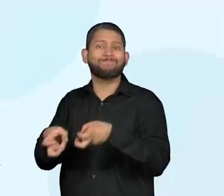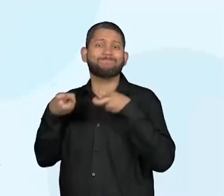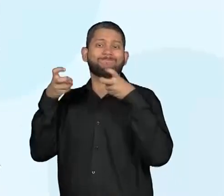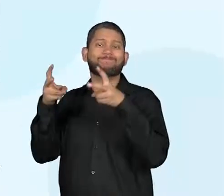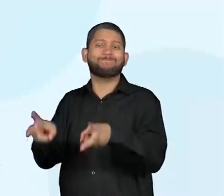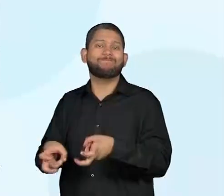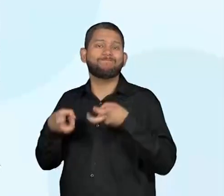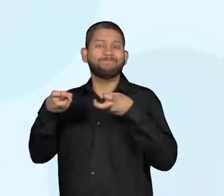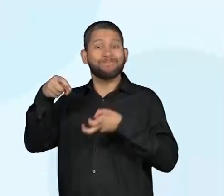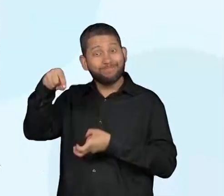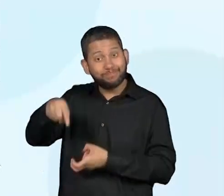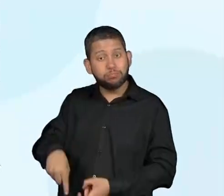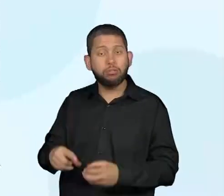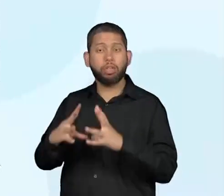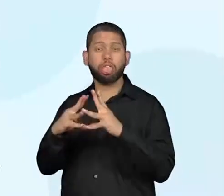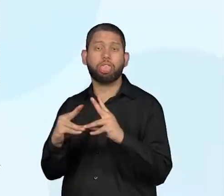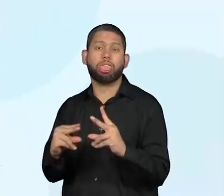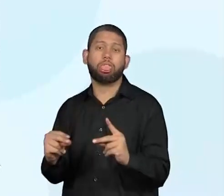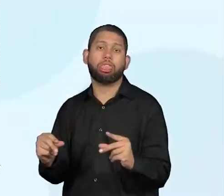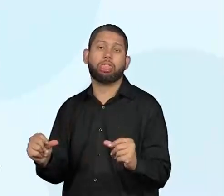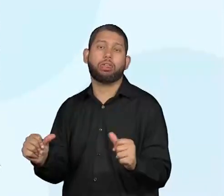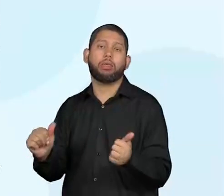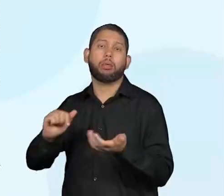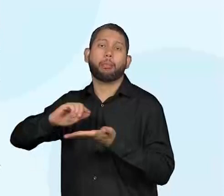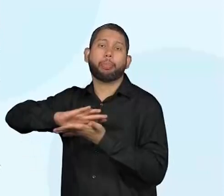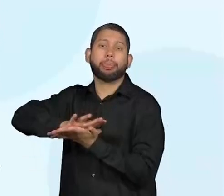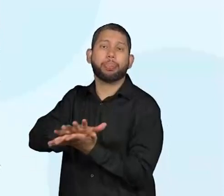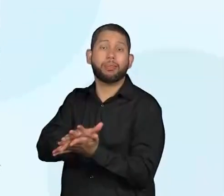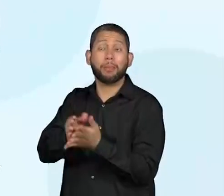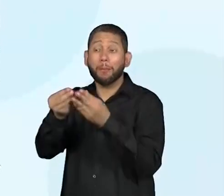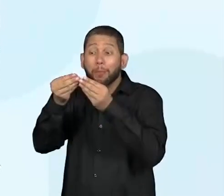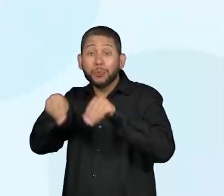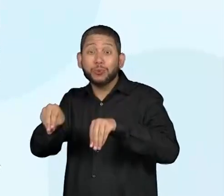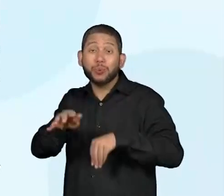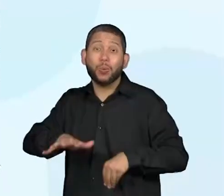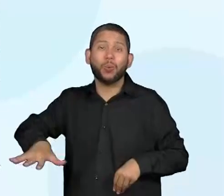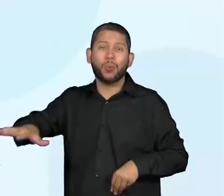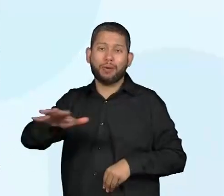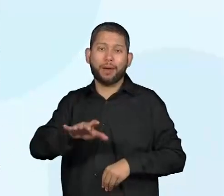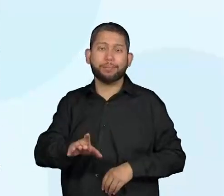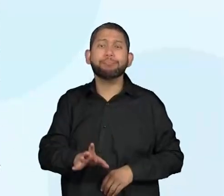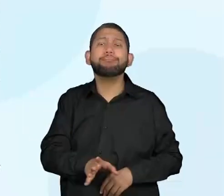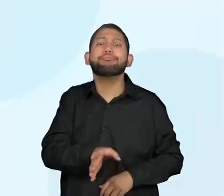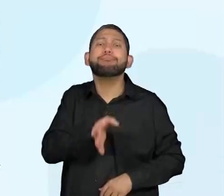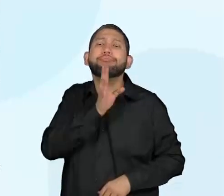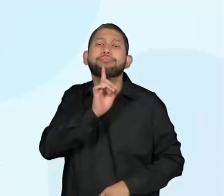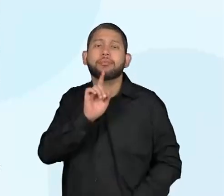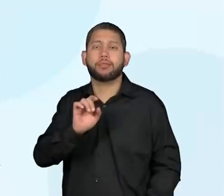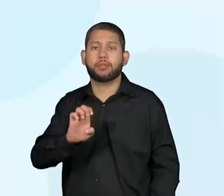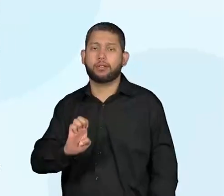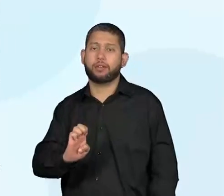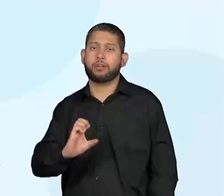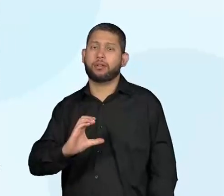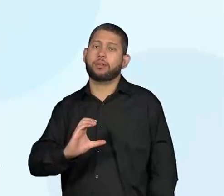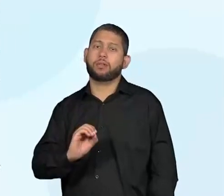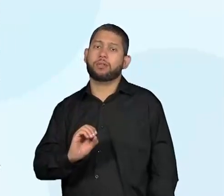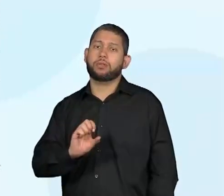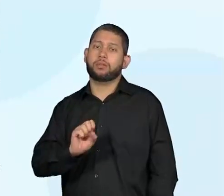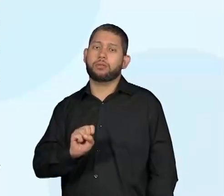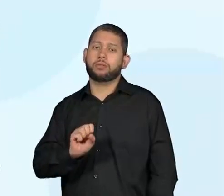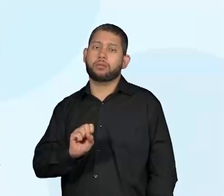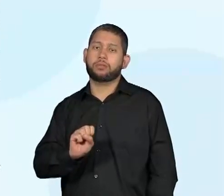de existir. Esse extrativismo provoca desequilíbrio no ecossistema e impactos por